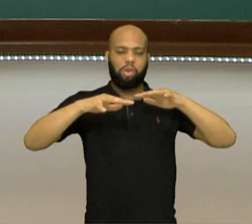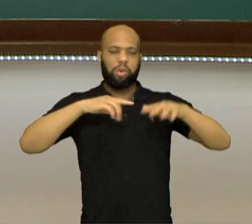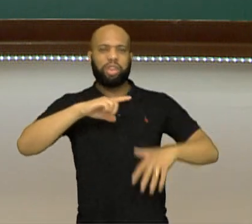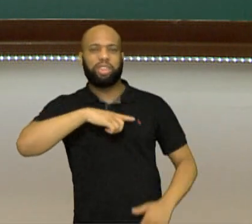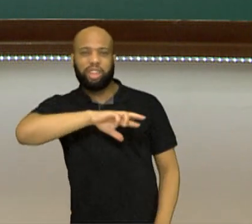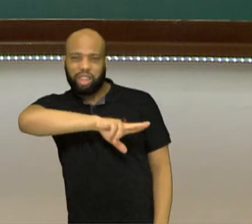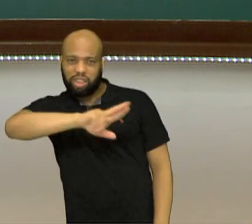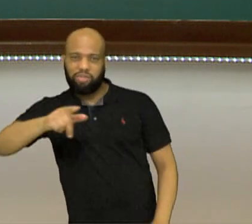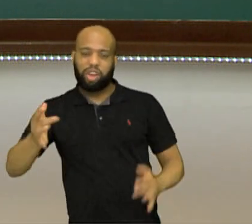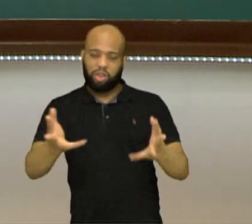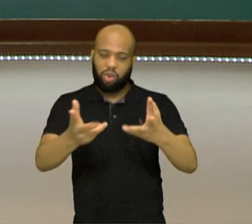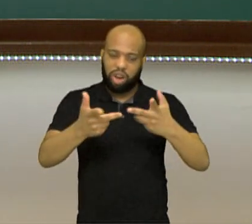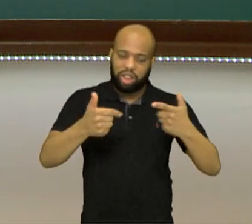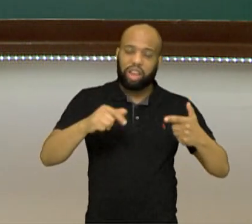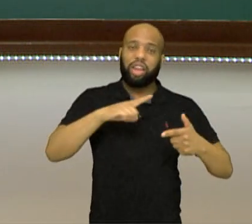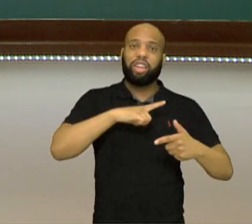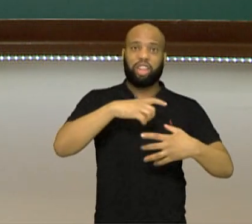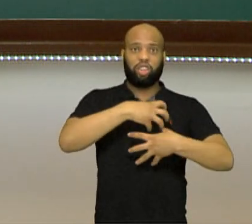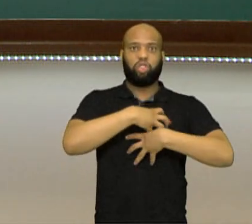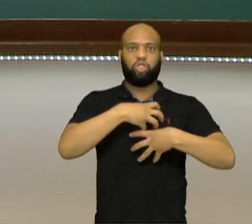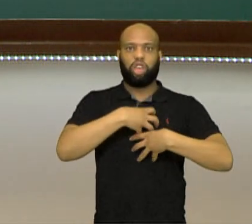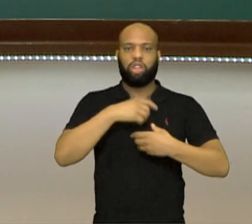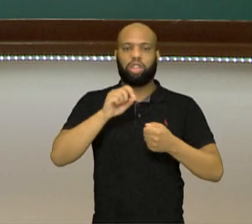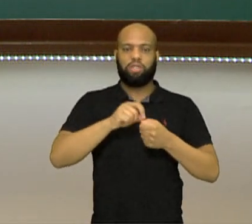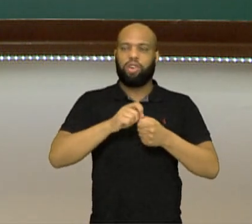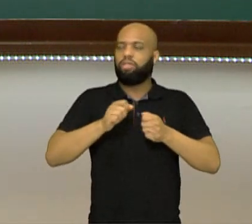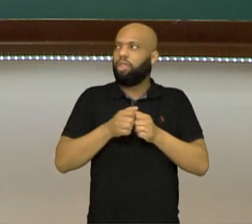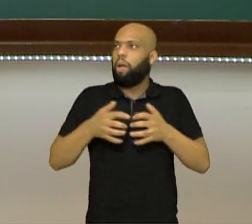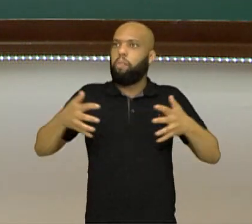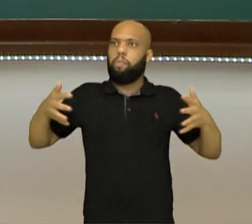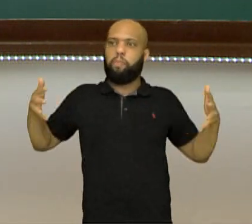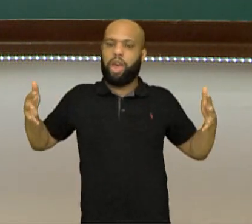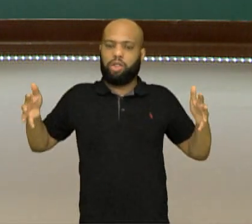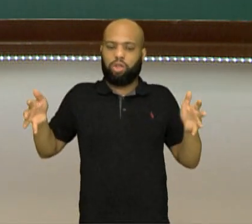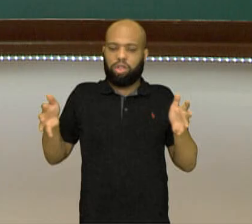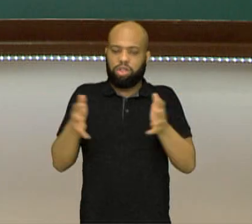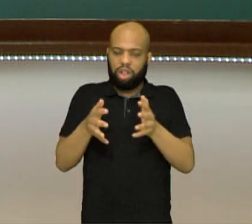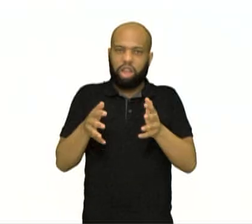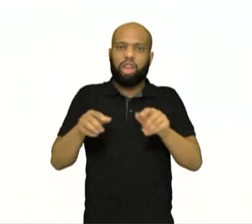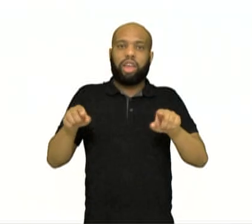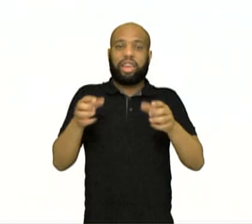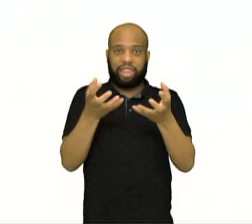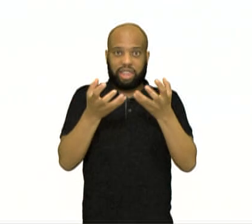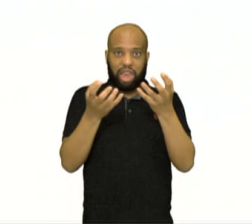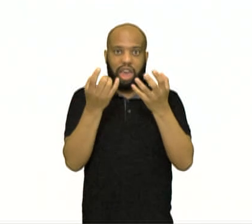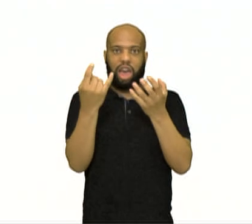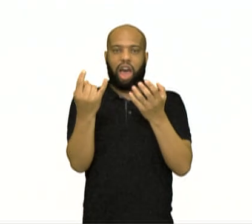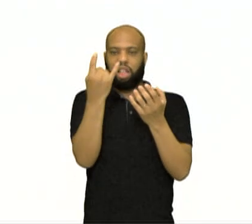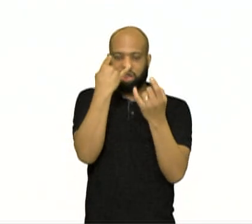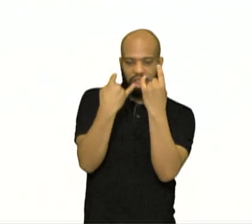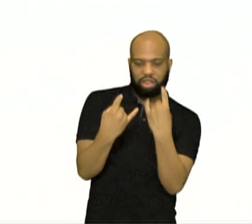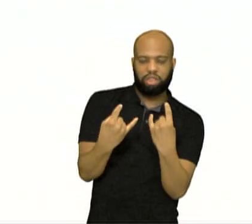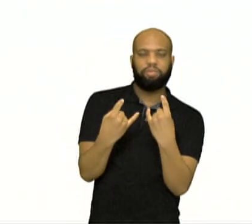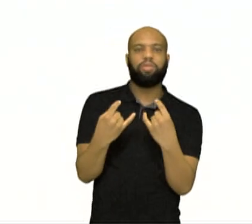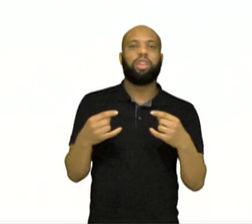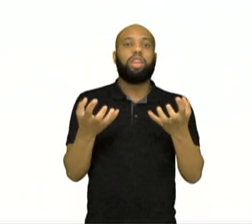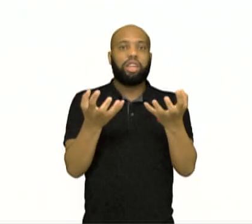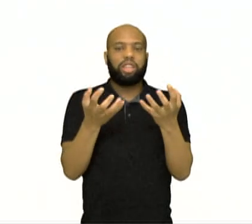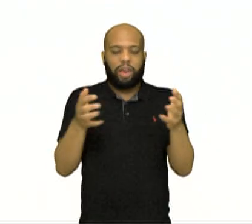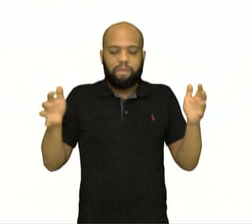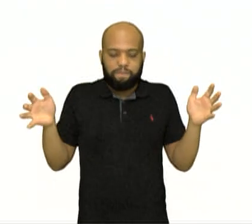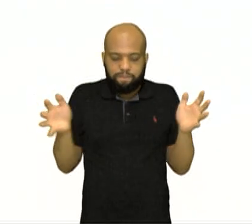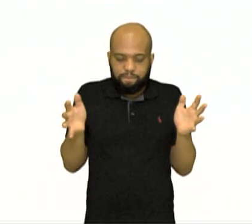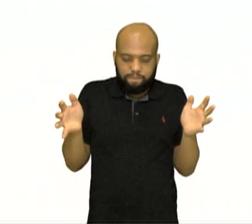Usamos gestos abertos, grandes, agitados, quando queremos chamar a atenção. Tendemos a encolher nossos movimentos